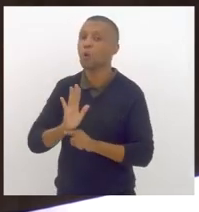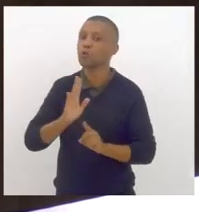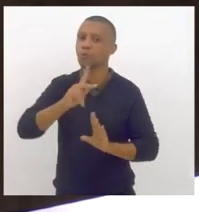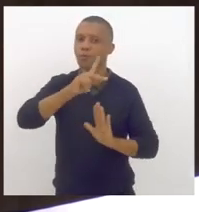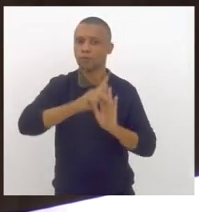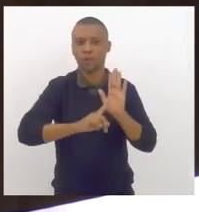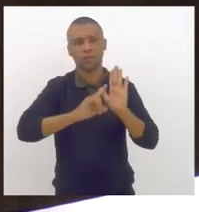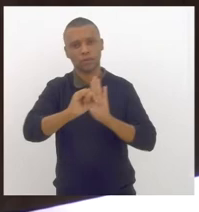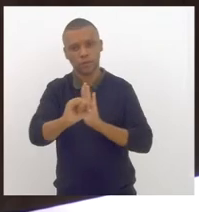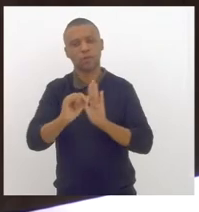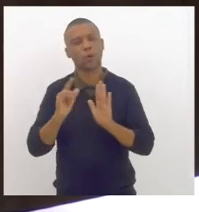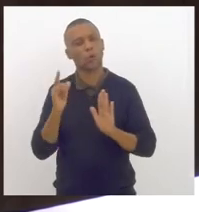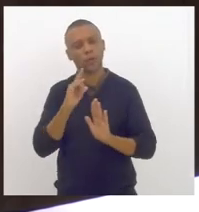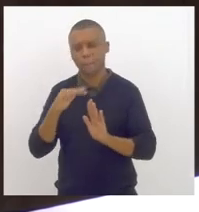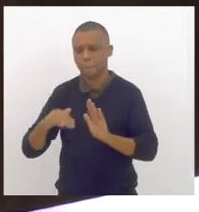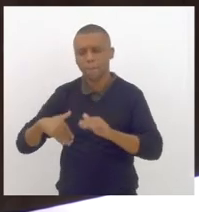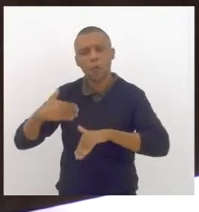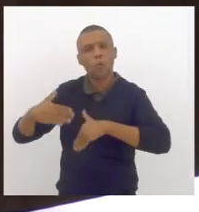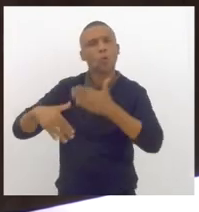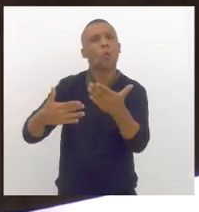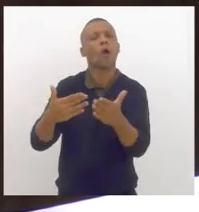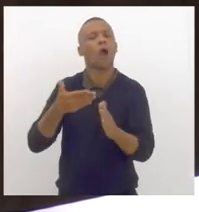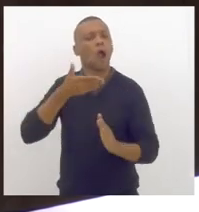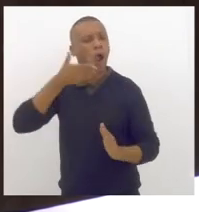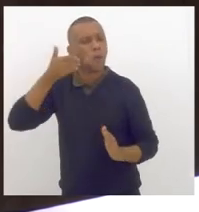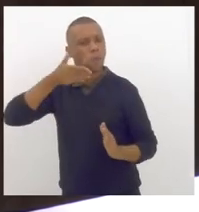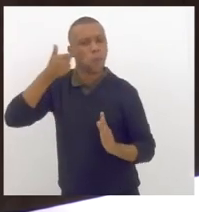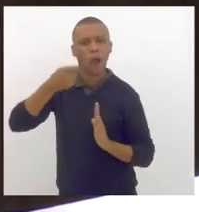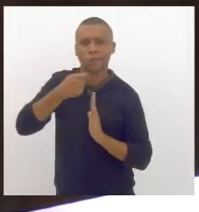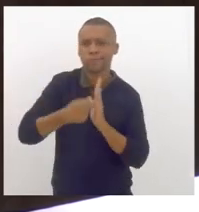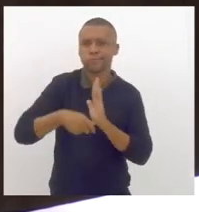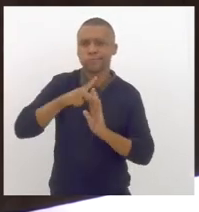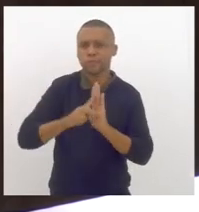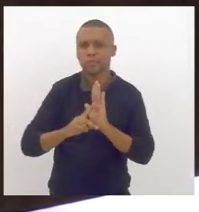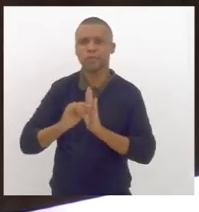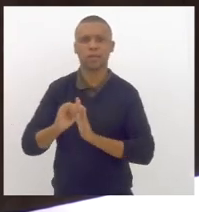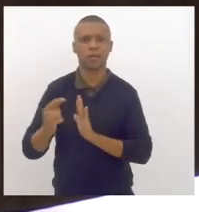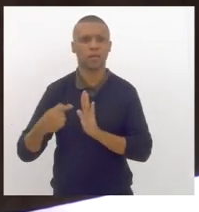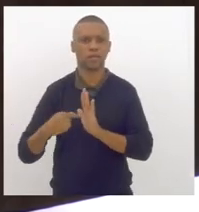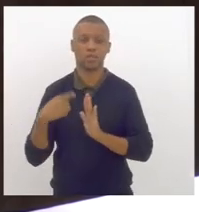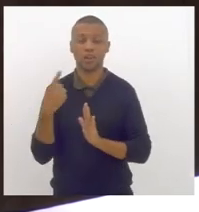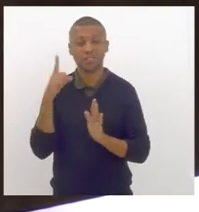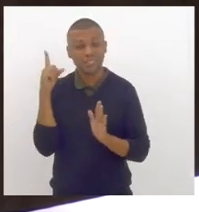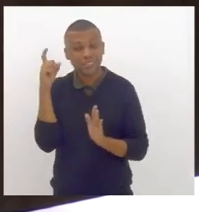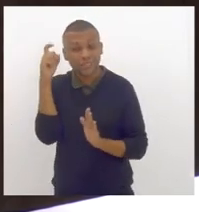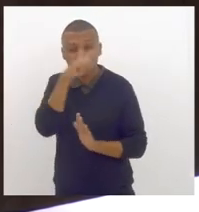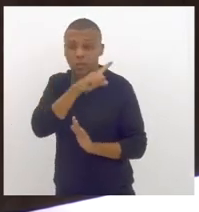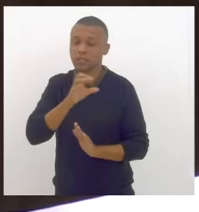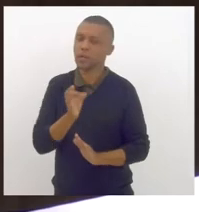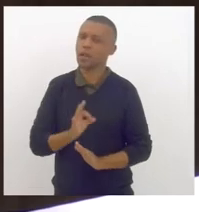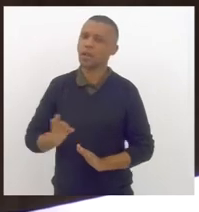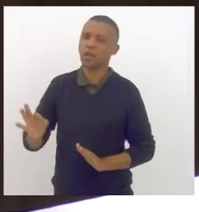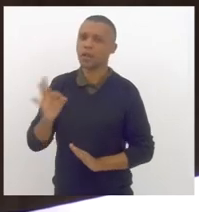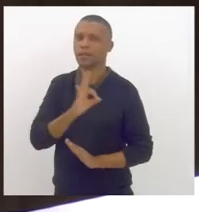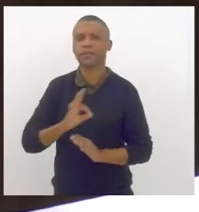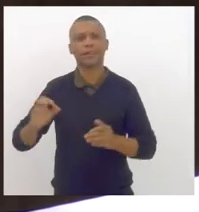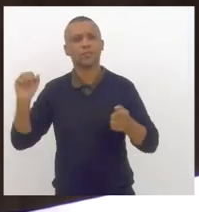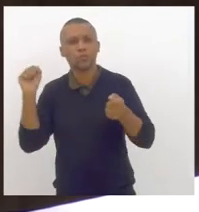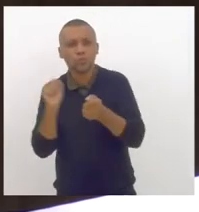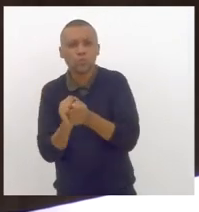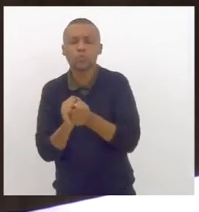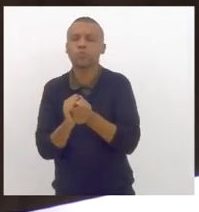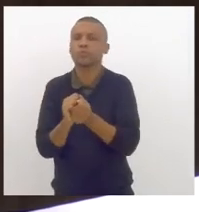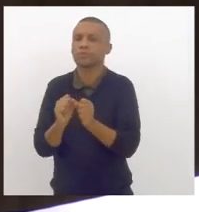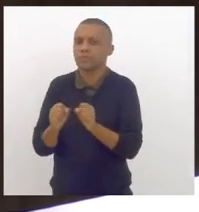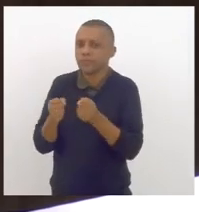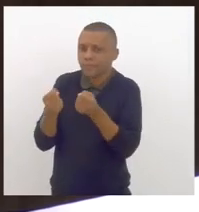faz o projeto avançar, aprimora o projeto. Nós não temos nenhuma dificuldade de estar junto na defesa dessas emendas, concordando